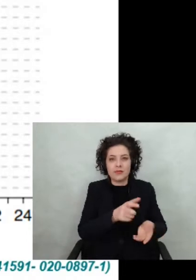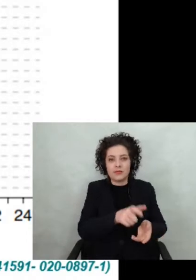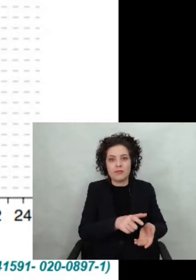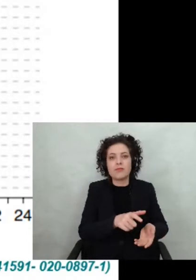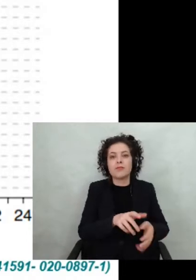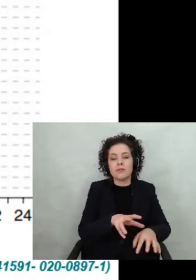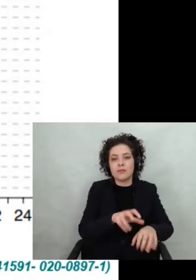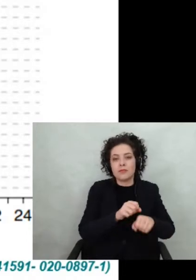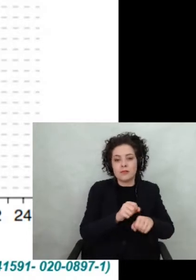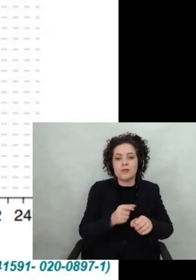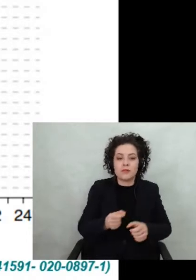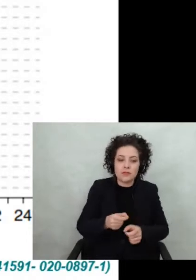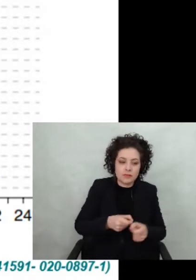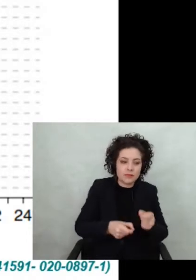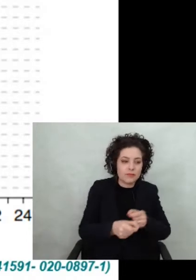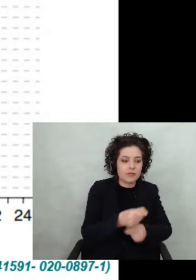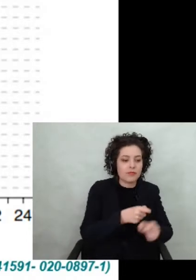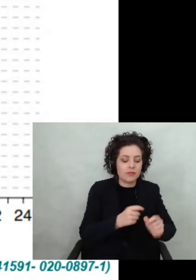desenvolvem anticorpos.